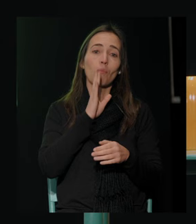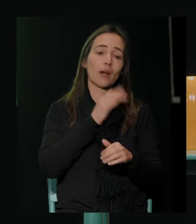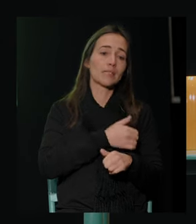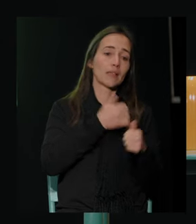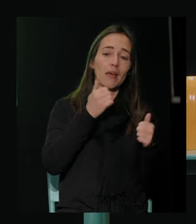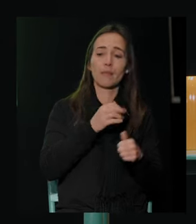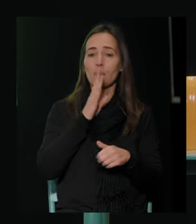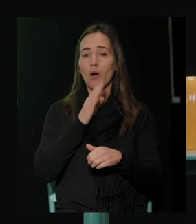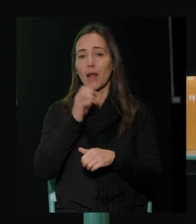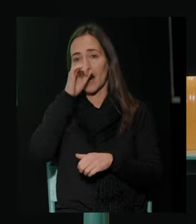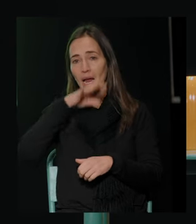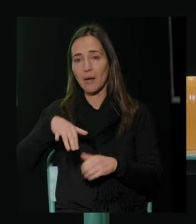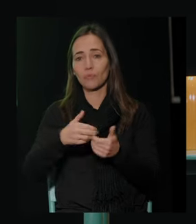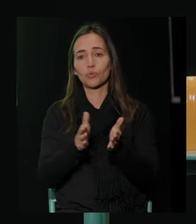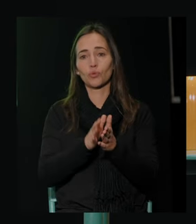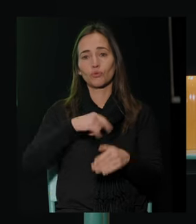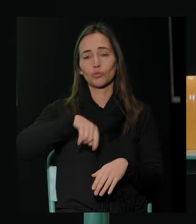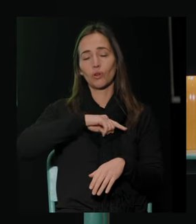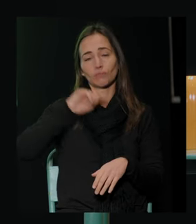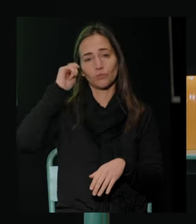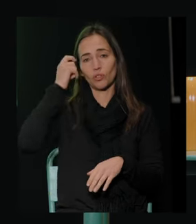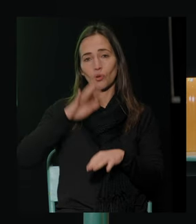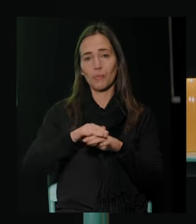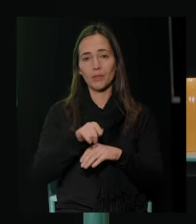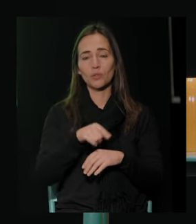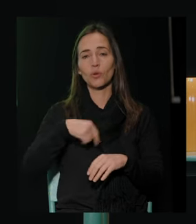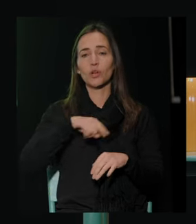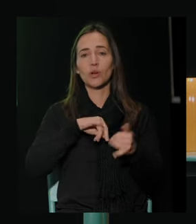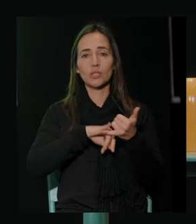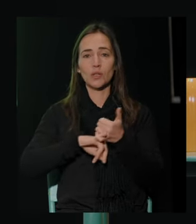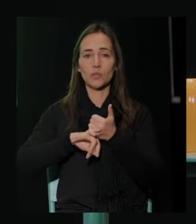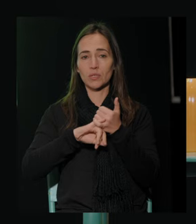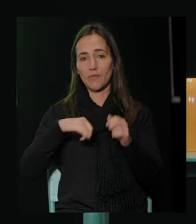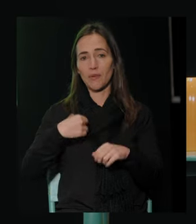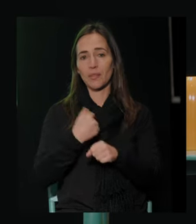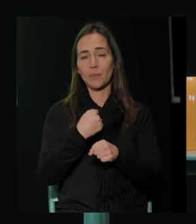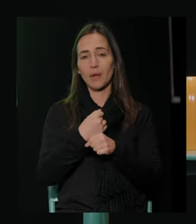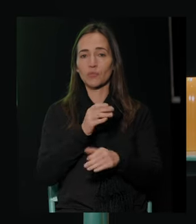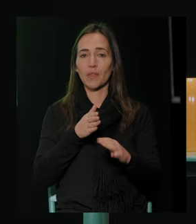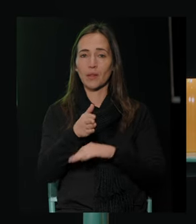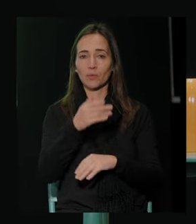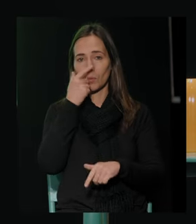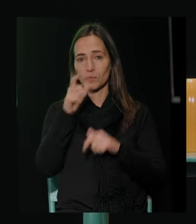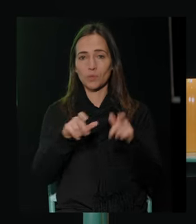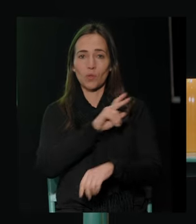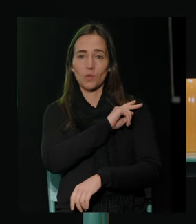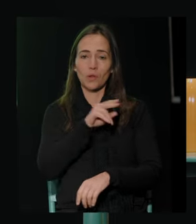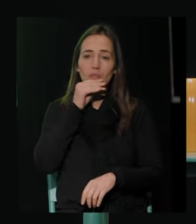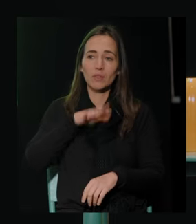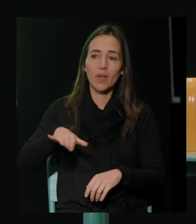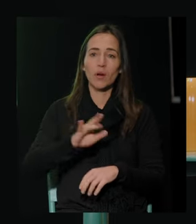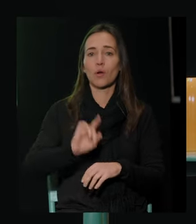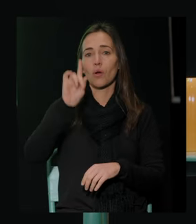estejamos no campo, todos somos afetados por isso. E então nós na Verde trabalhamos diretamente com os proprietários, aqui no norte de Portugal,